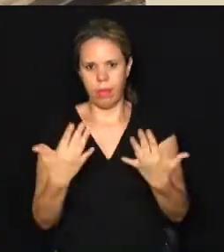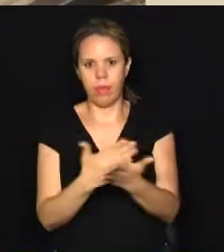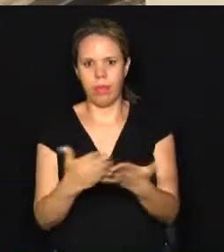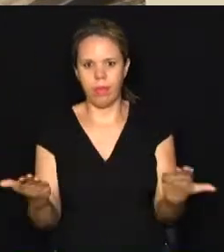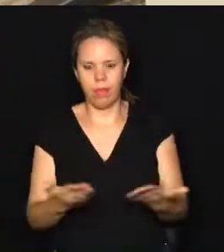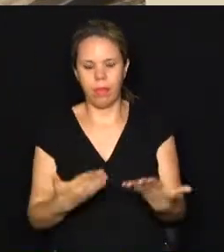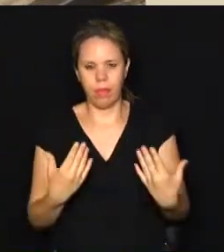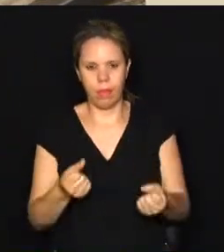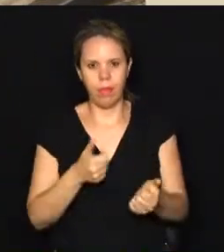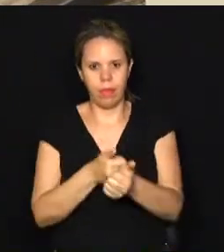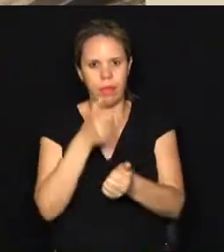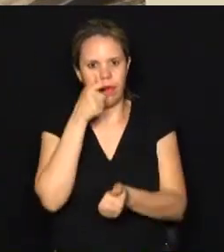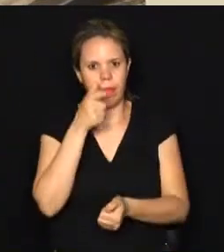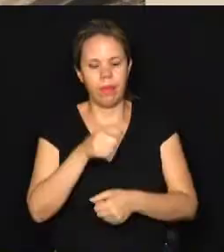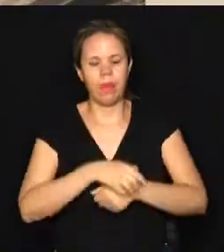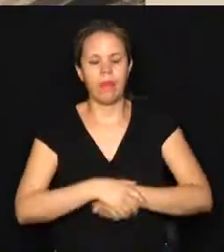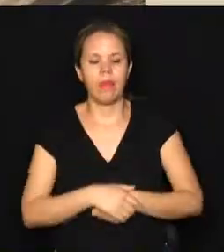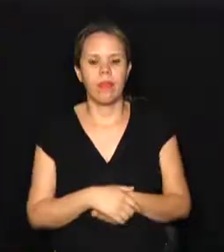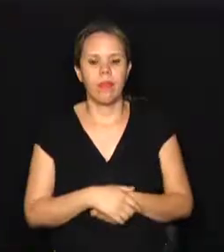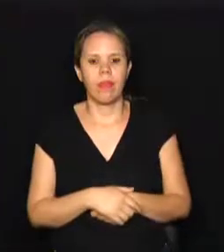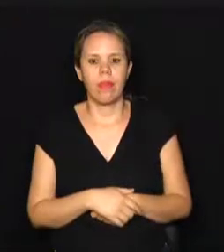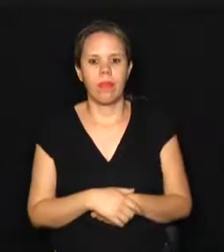Então vamos acompanhar.